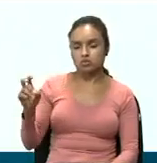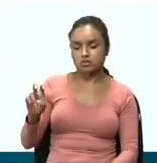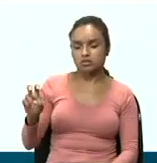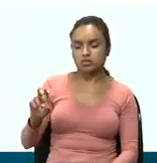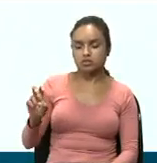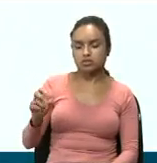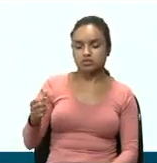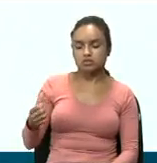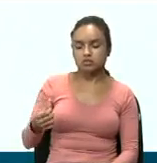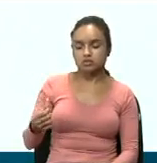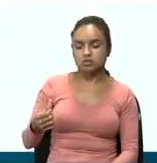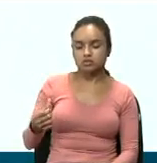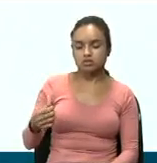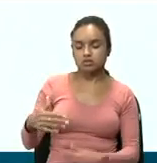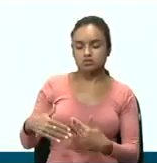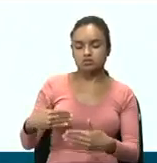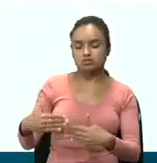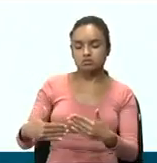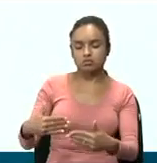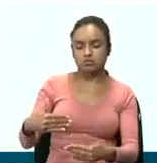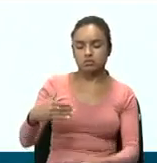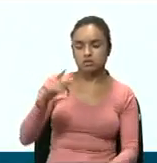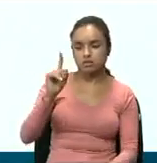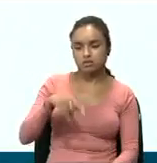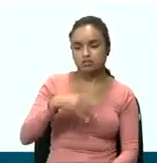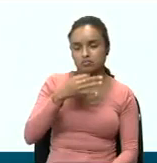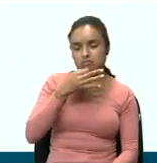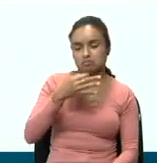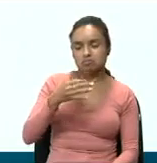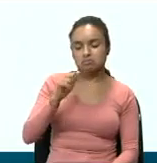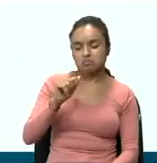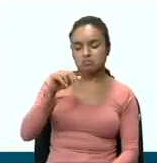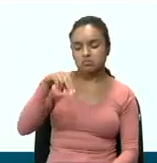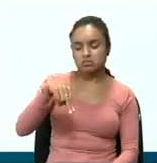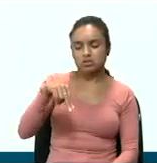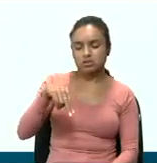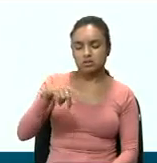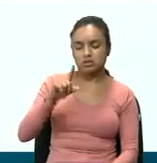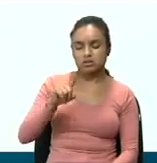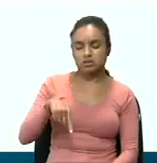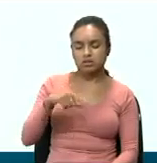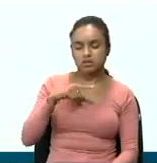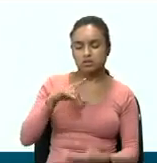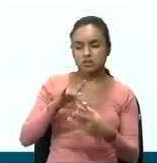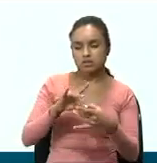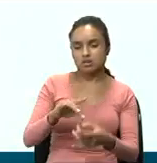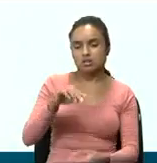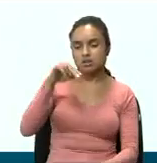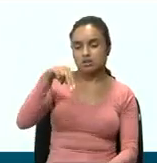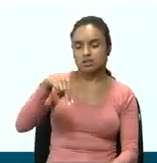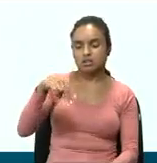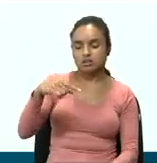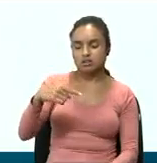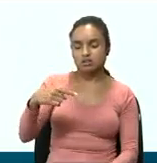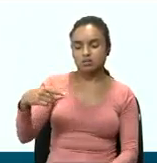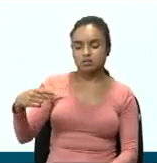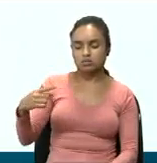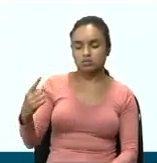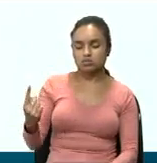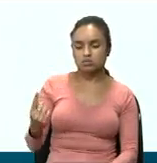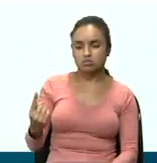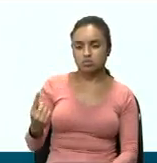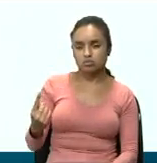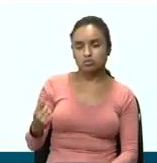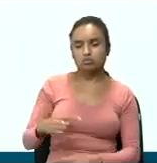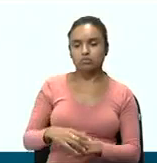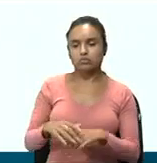anteriormente. Então, no caso, para n, eu tenho como expoente n-1, ok? Então, dessa